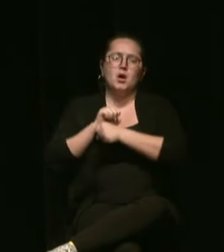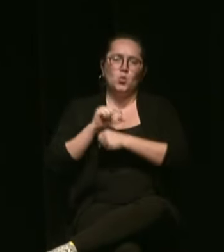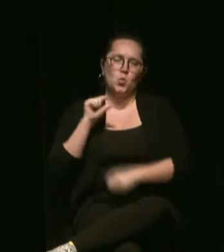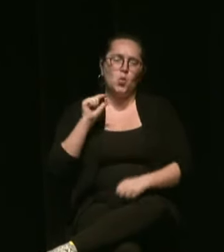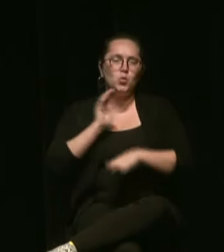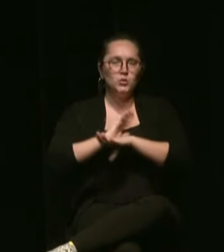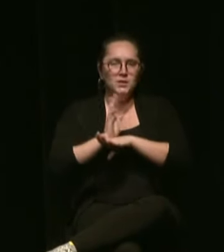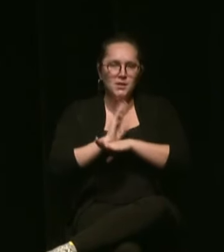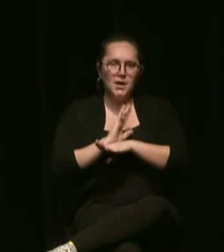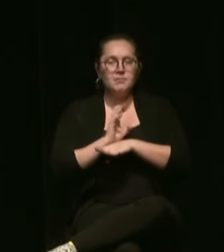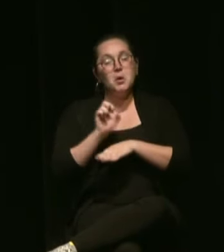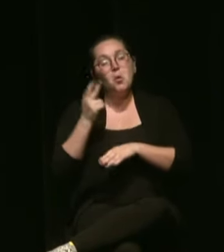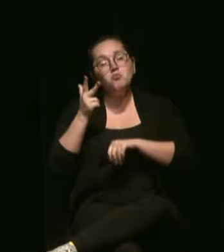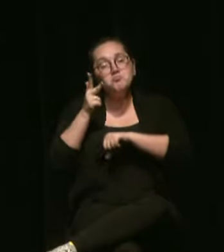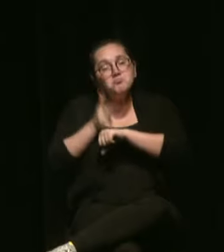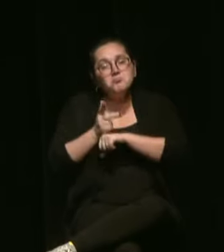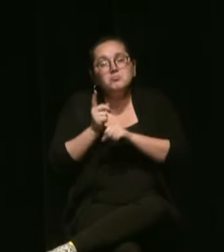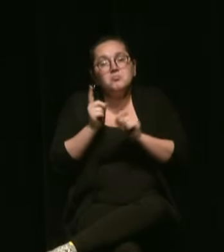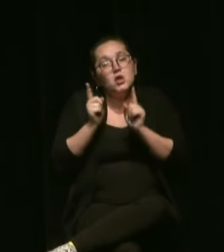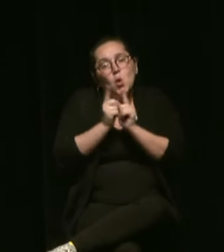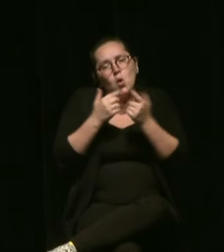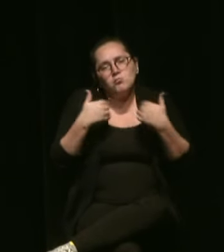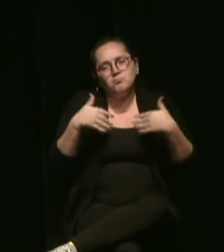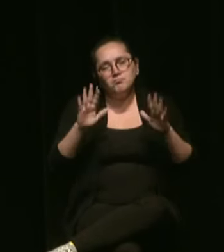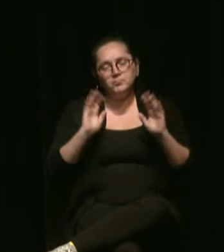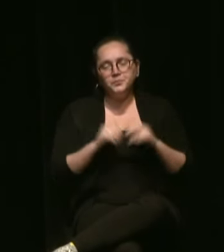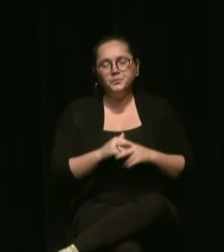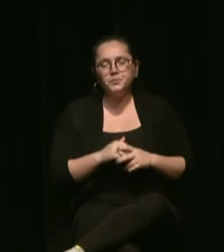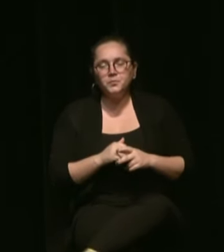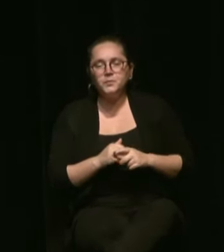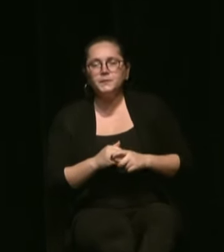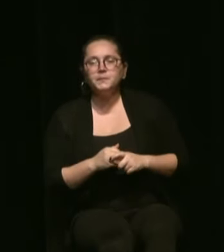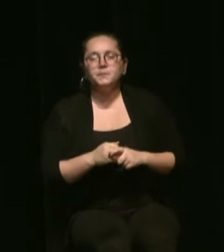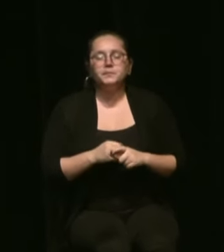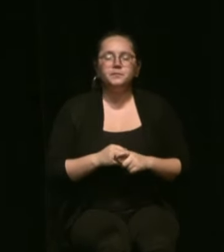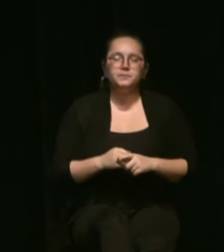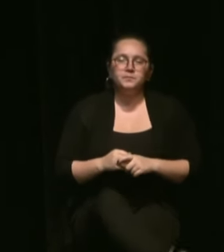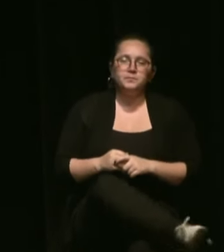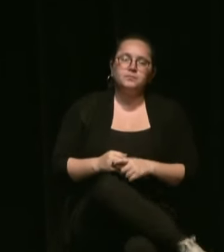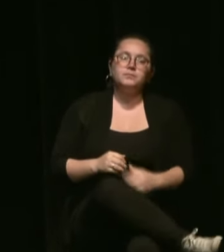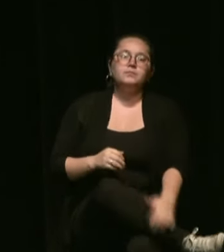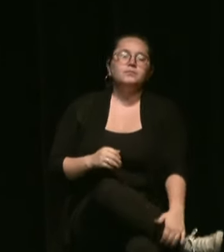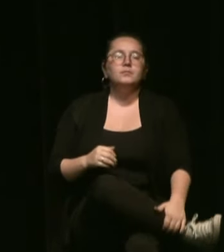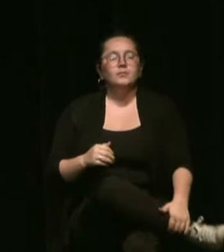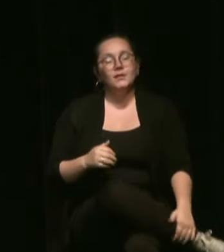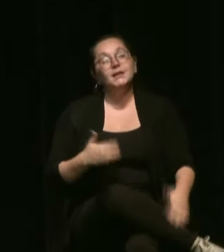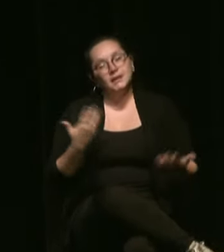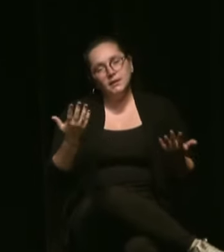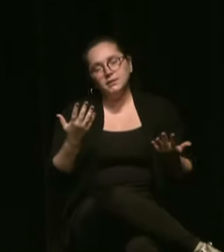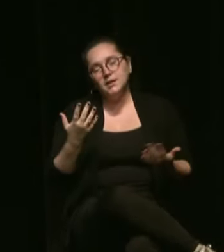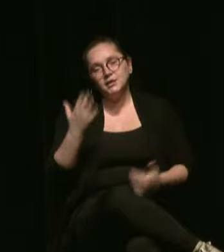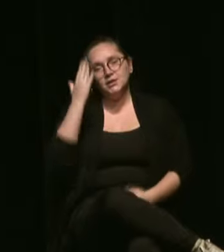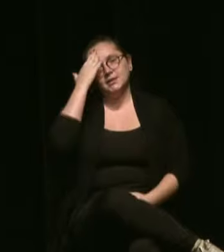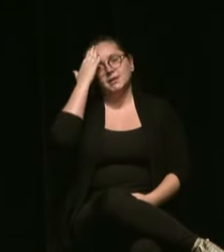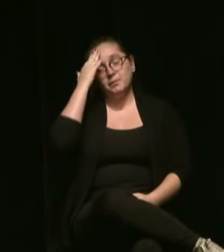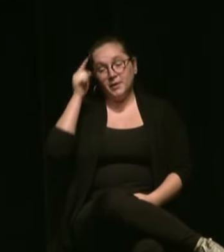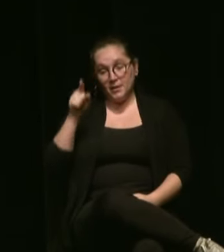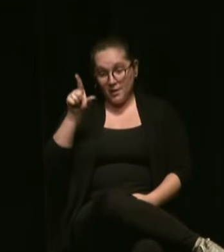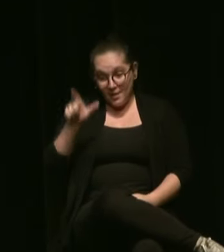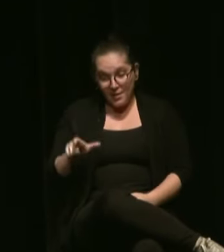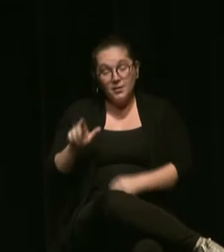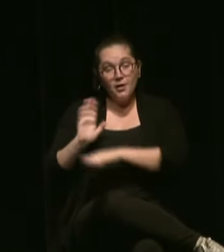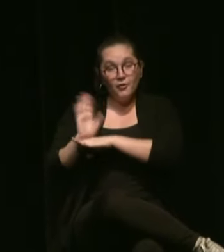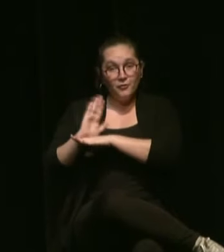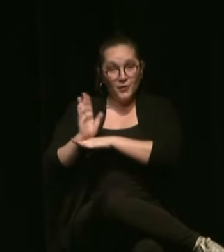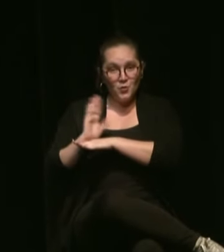Né? E muito em parte esmagado pelo tamanho de Cabra, que